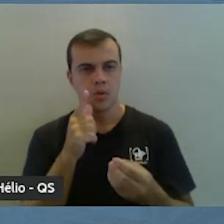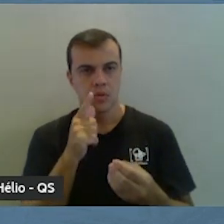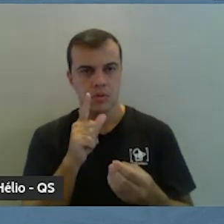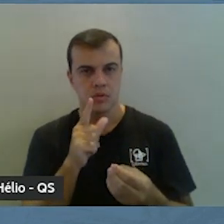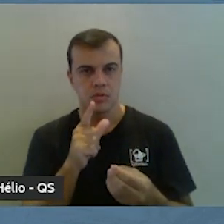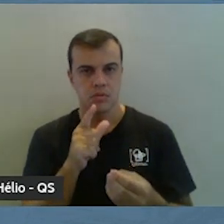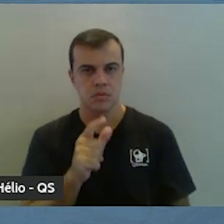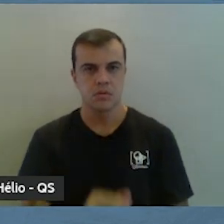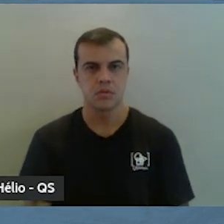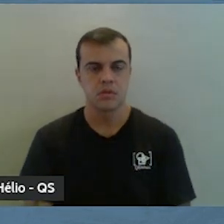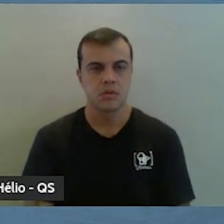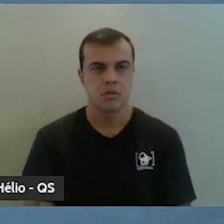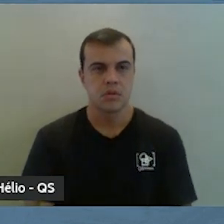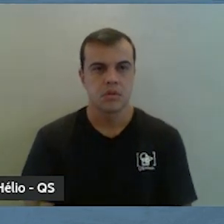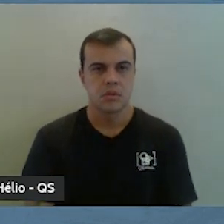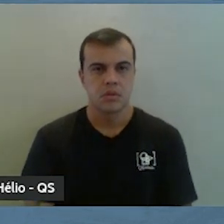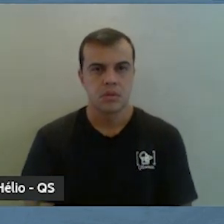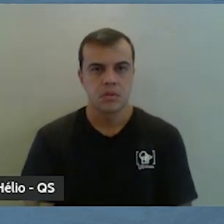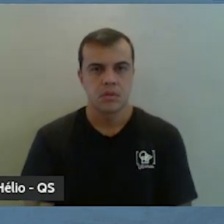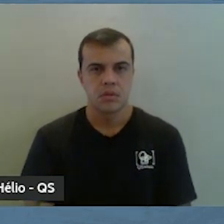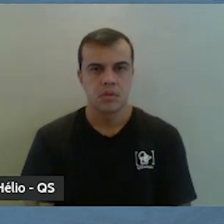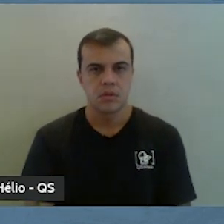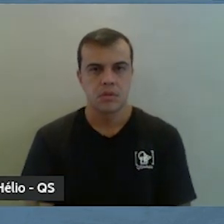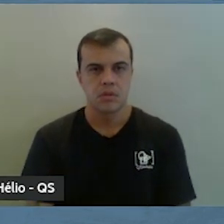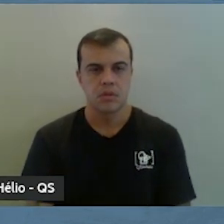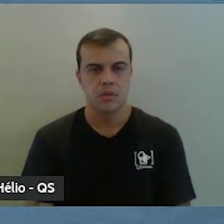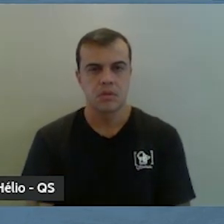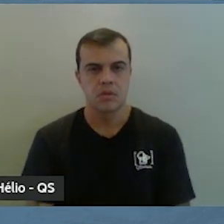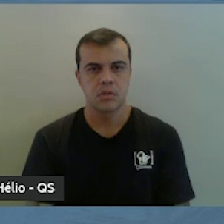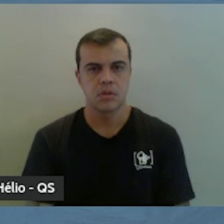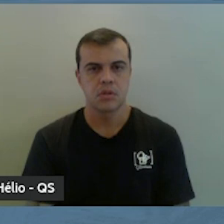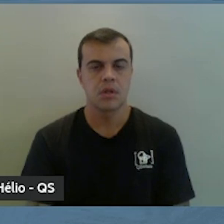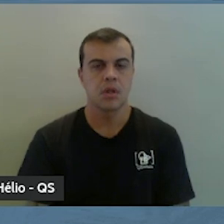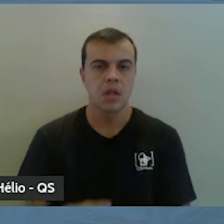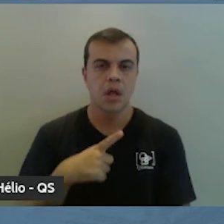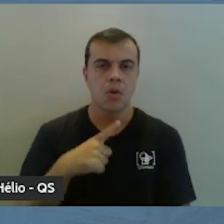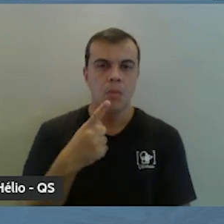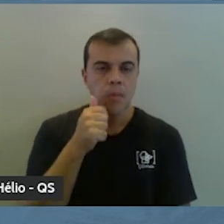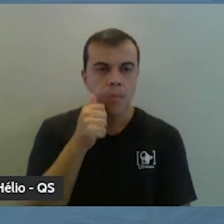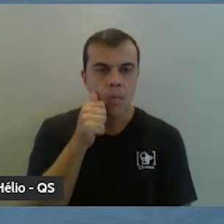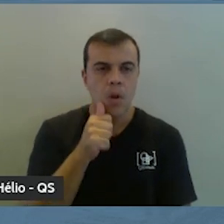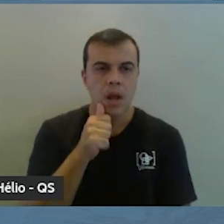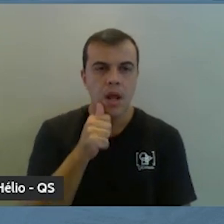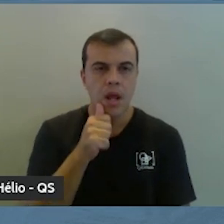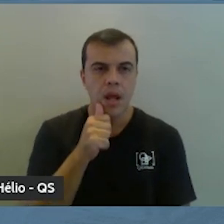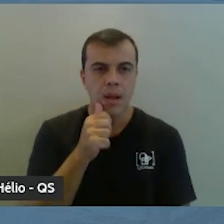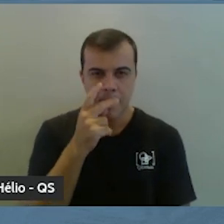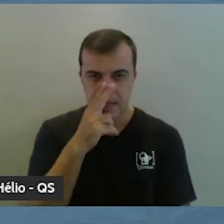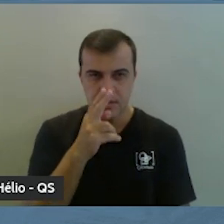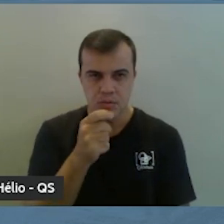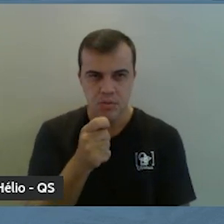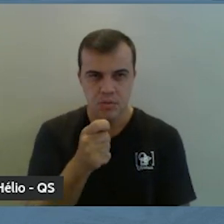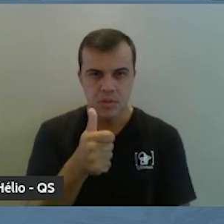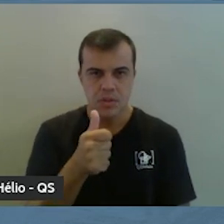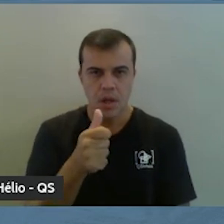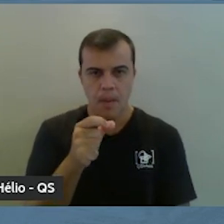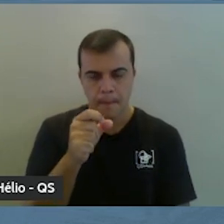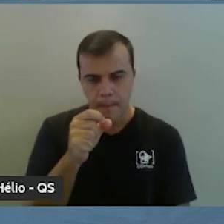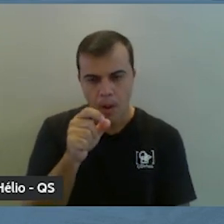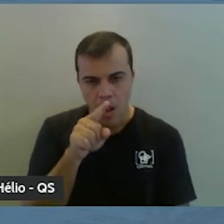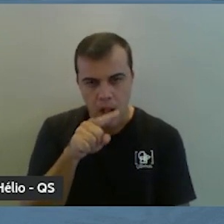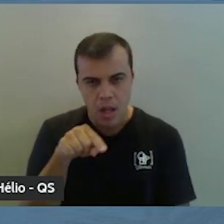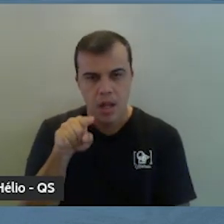aqui. Tem uma senhorinha aqui, né, uma pessoa aqui, que é quase como se fosse uma bolinha.